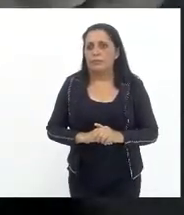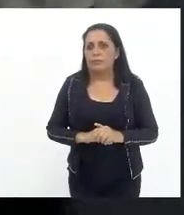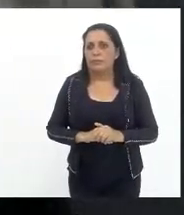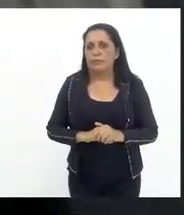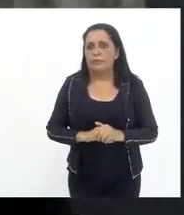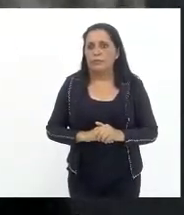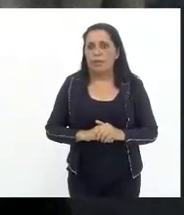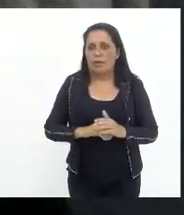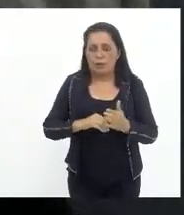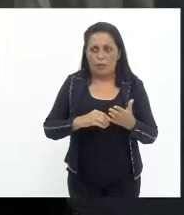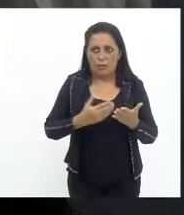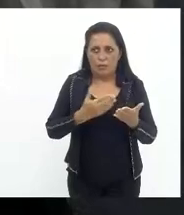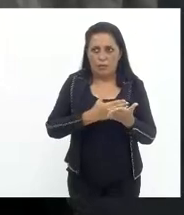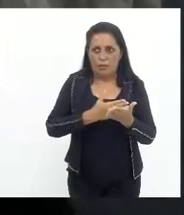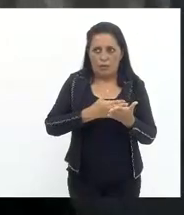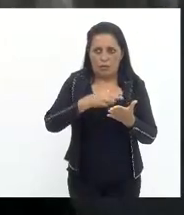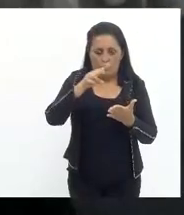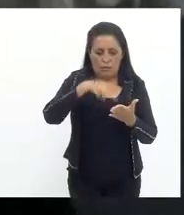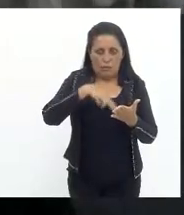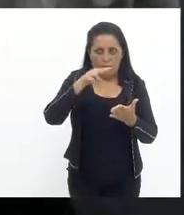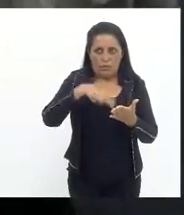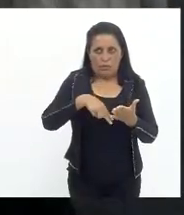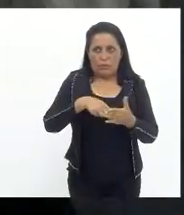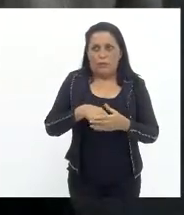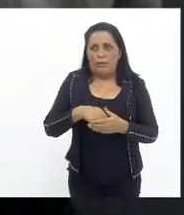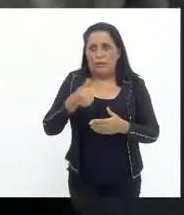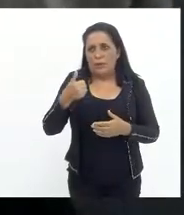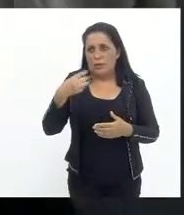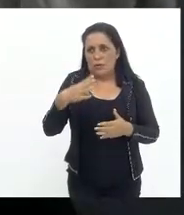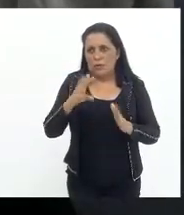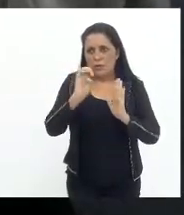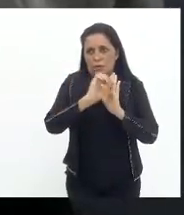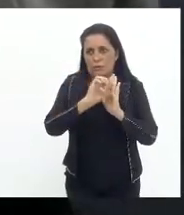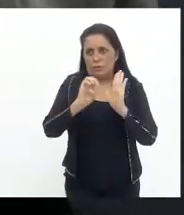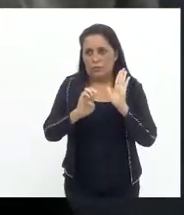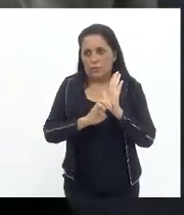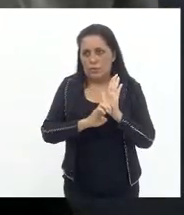Passo a ler o parecer, as 14 emendas.